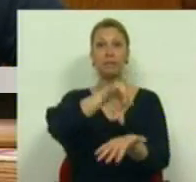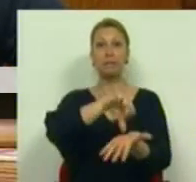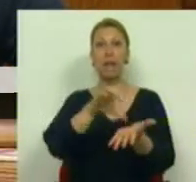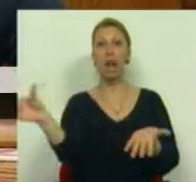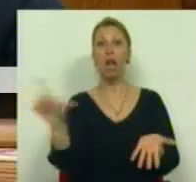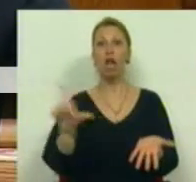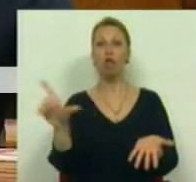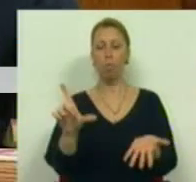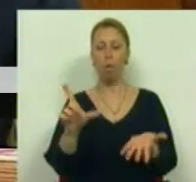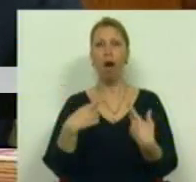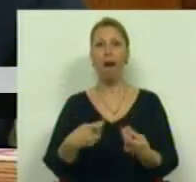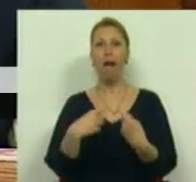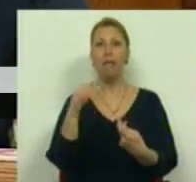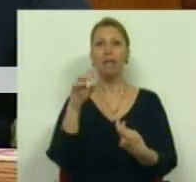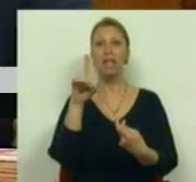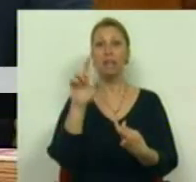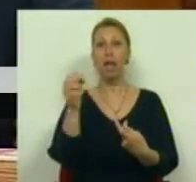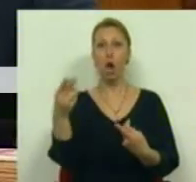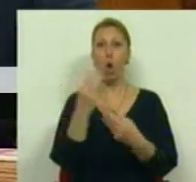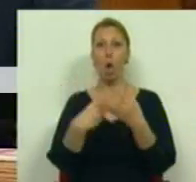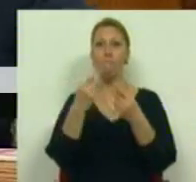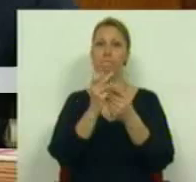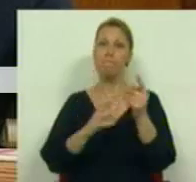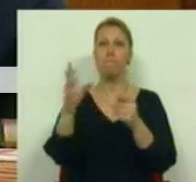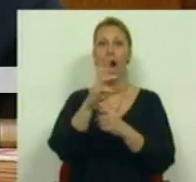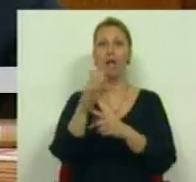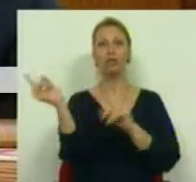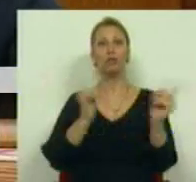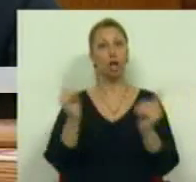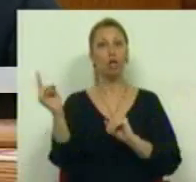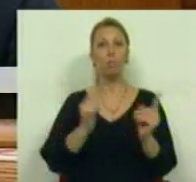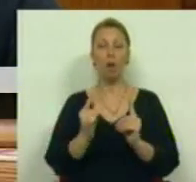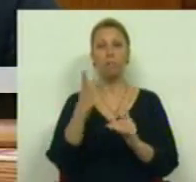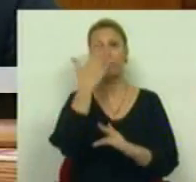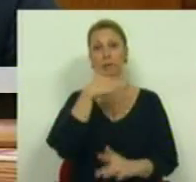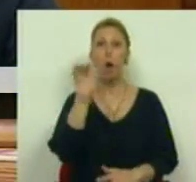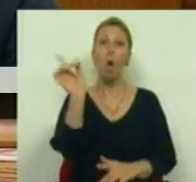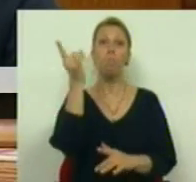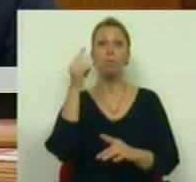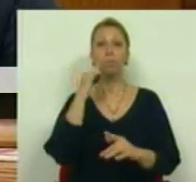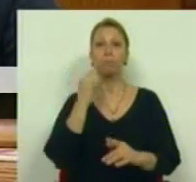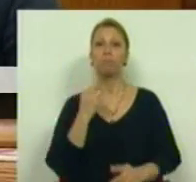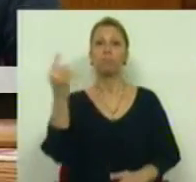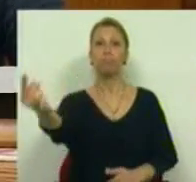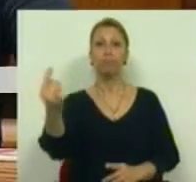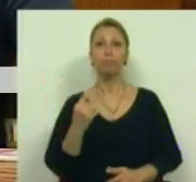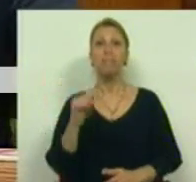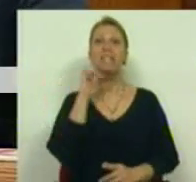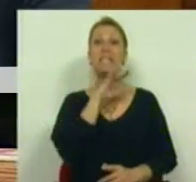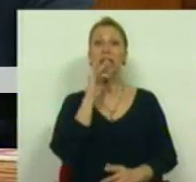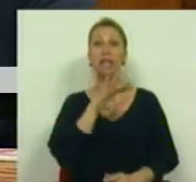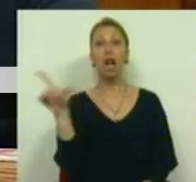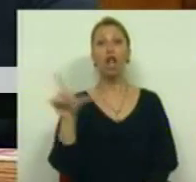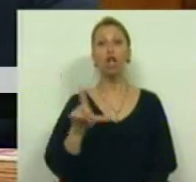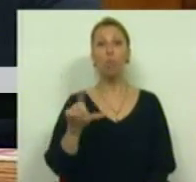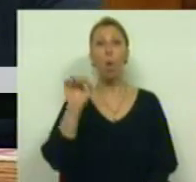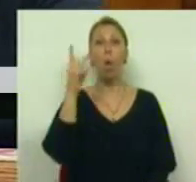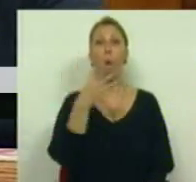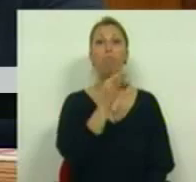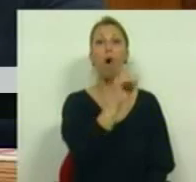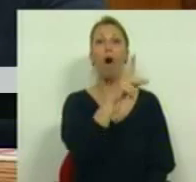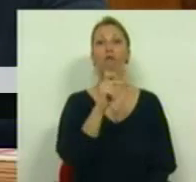mais 36 euros por mês em transportes. Se tiverem de se deslocar de Sintra para Lisboa ou da Póvoa do Varzim